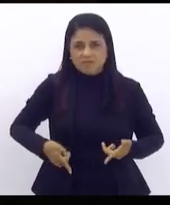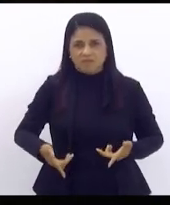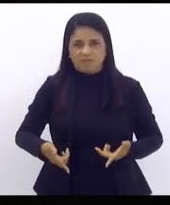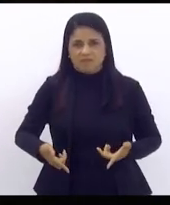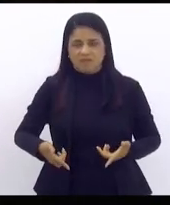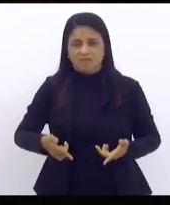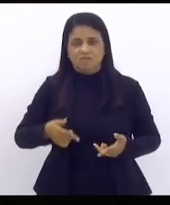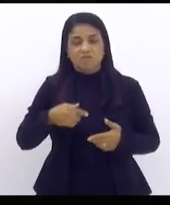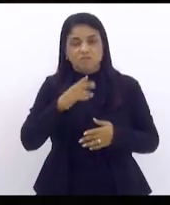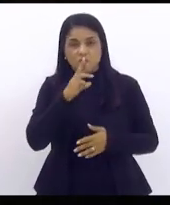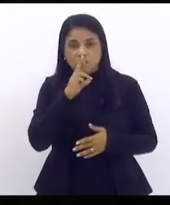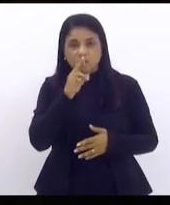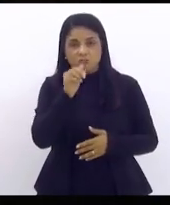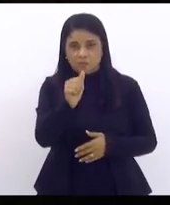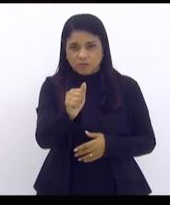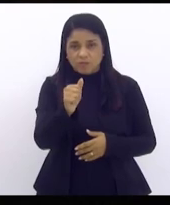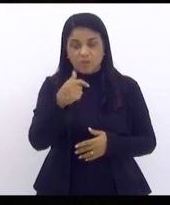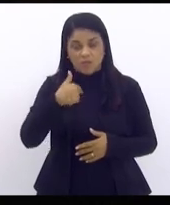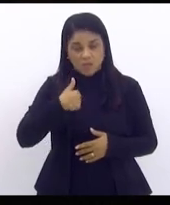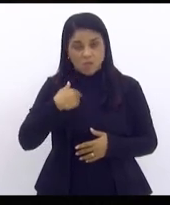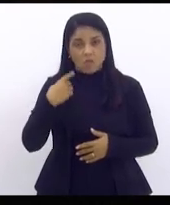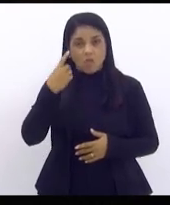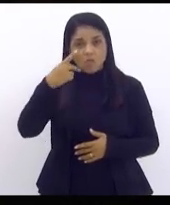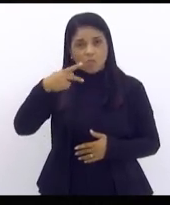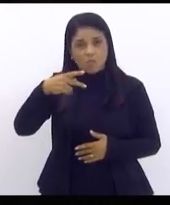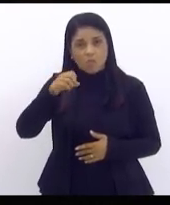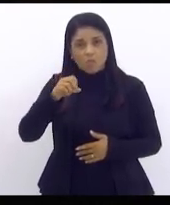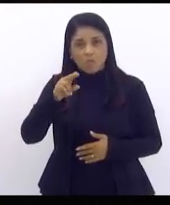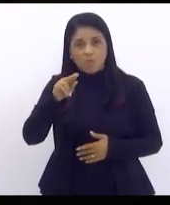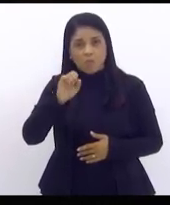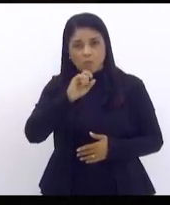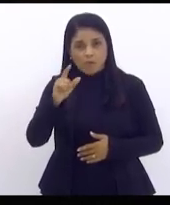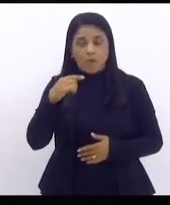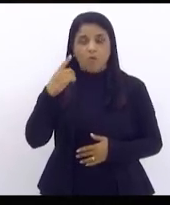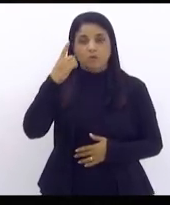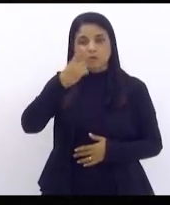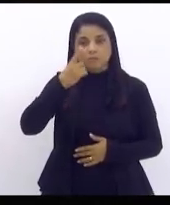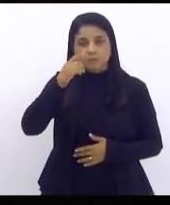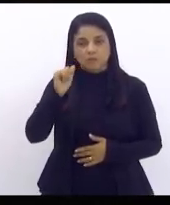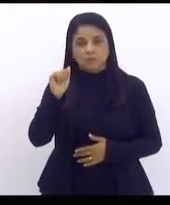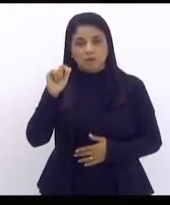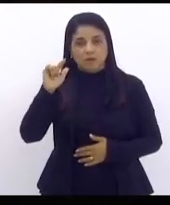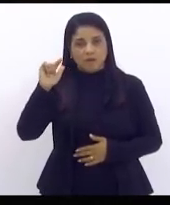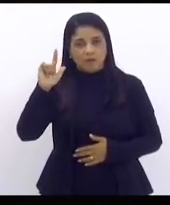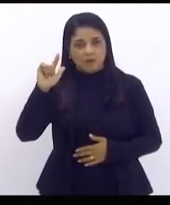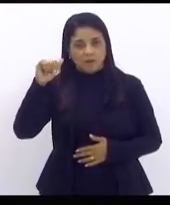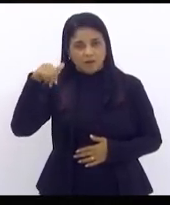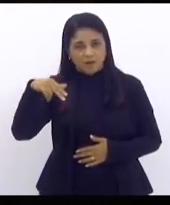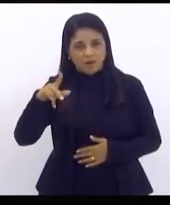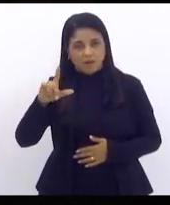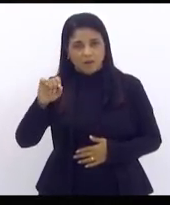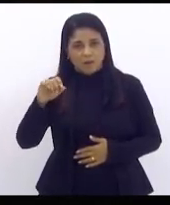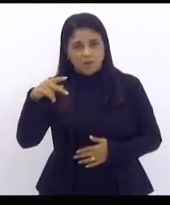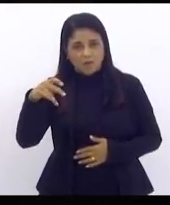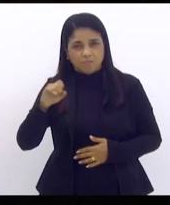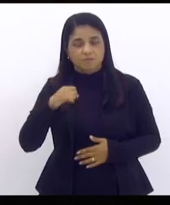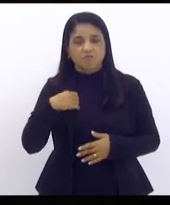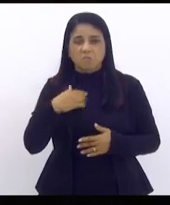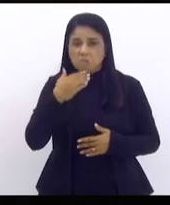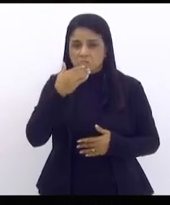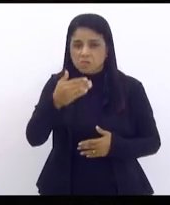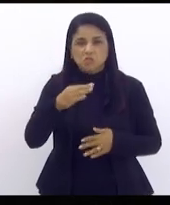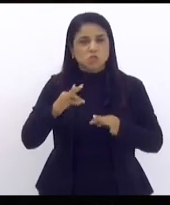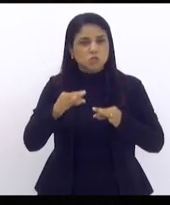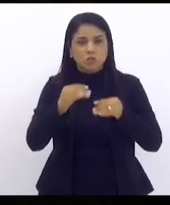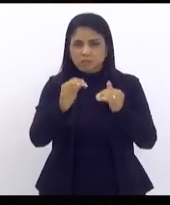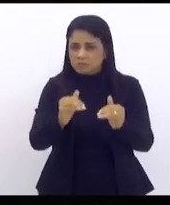Rodrigo Amorim, eu, deputado Paul Bell, deputado Alan Lopes, deputado Rodrigo Amorim, vamos acionar todas as